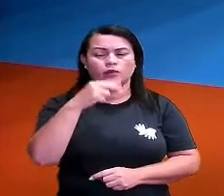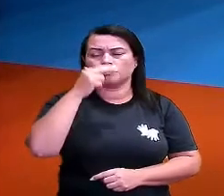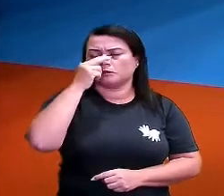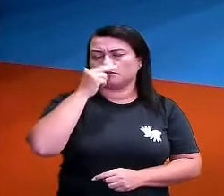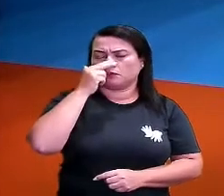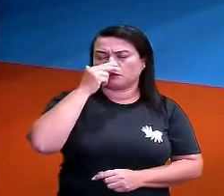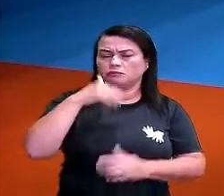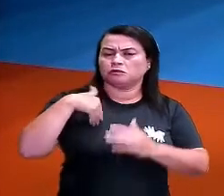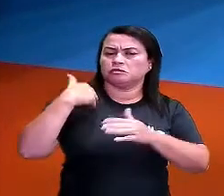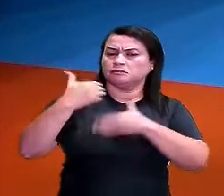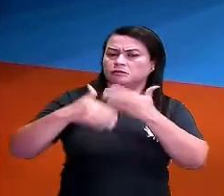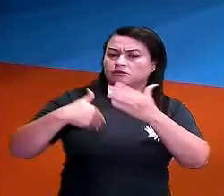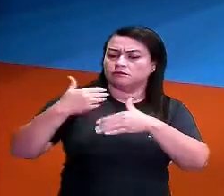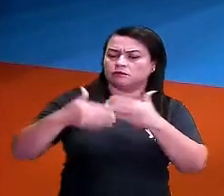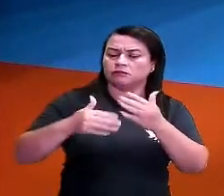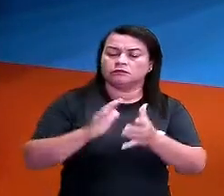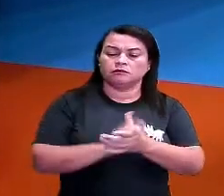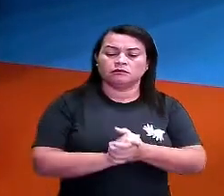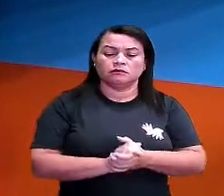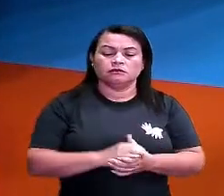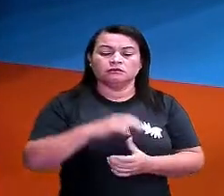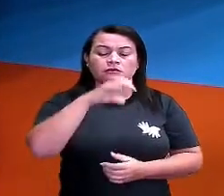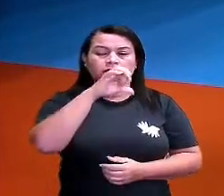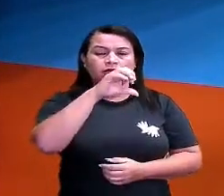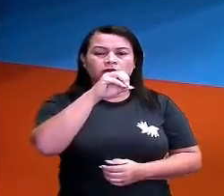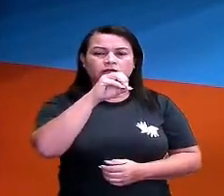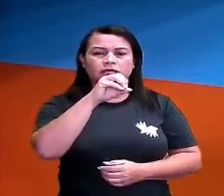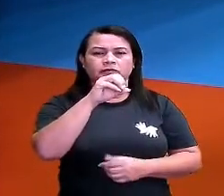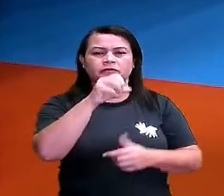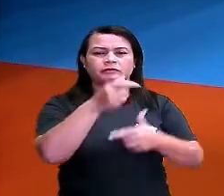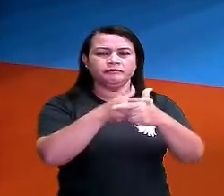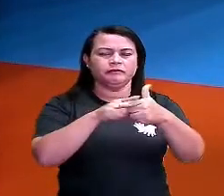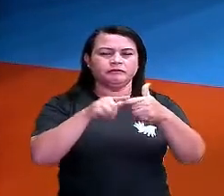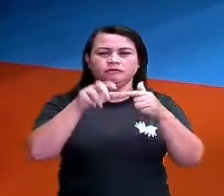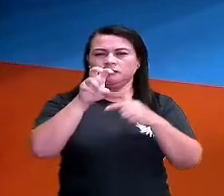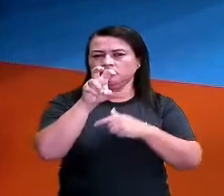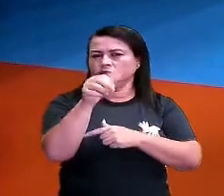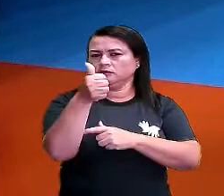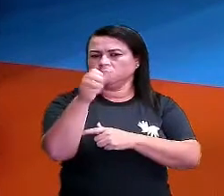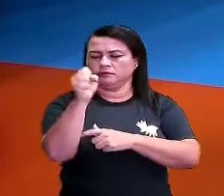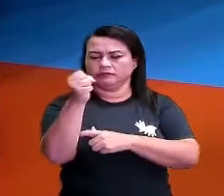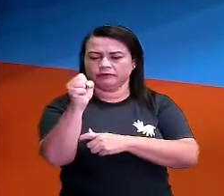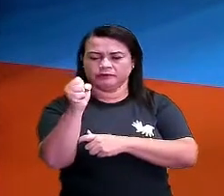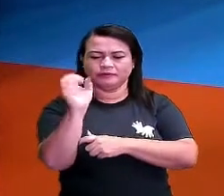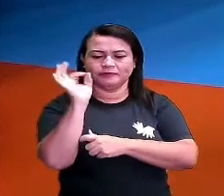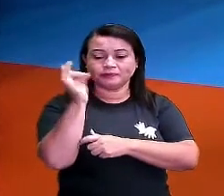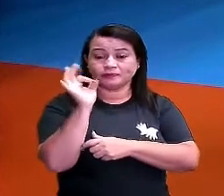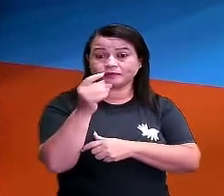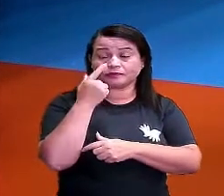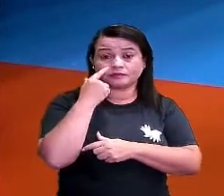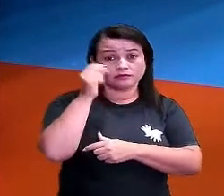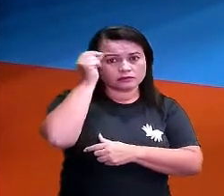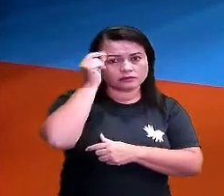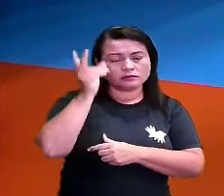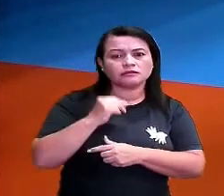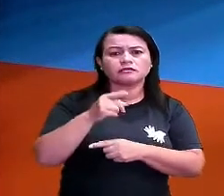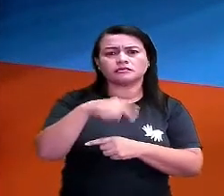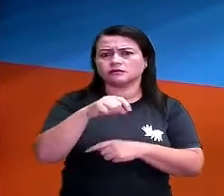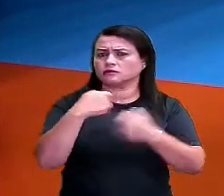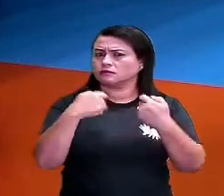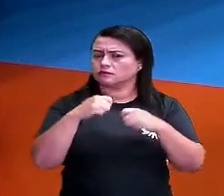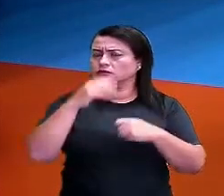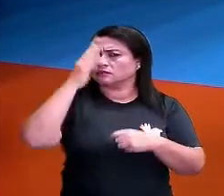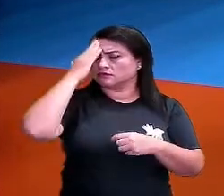mesmo procedimento. Então, ó, 90 dividido por 5, 18, tá? Então, se liga que você tem que fazer